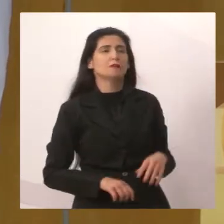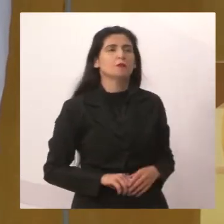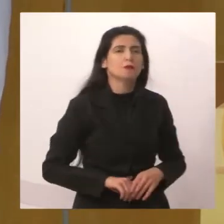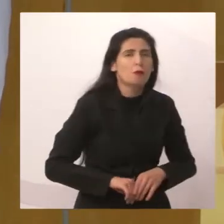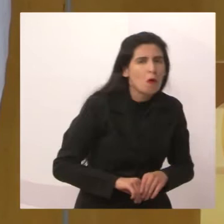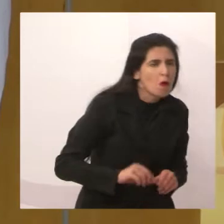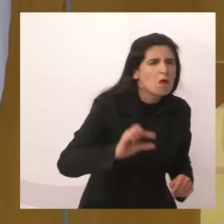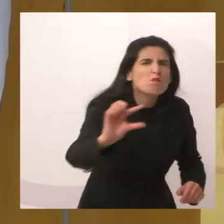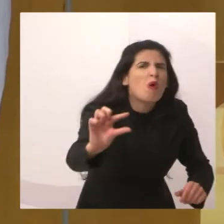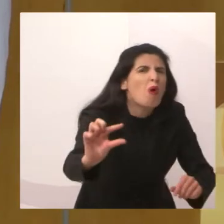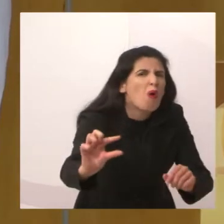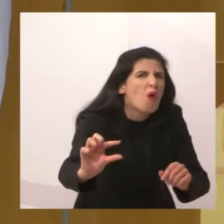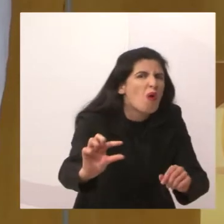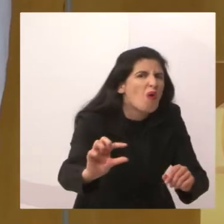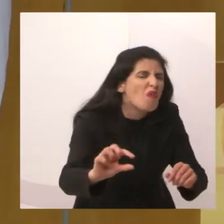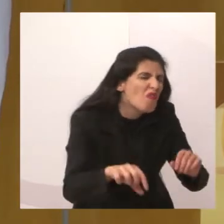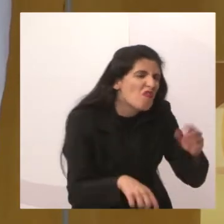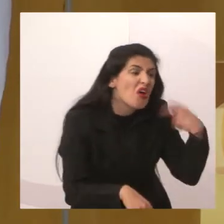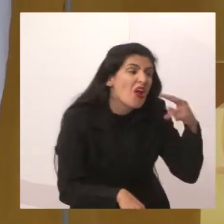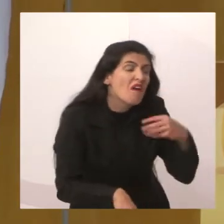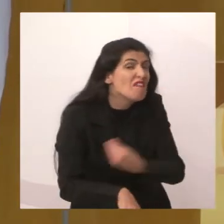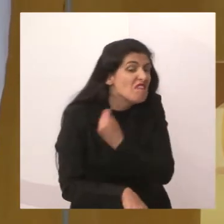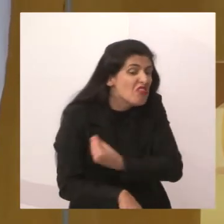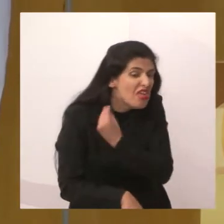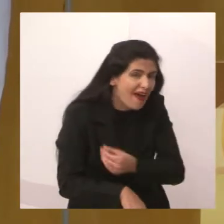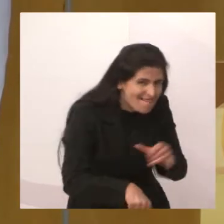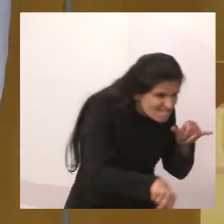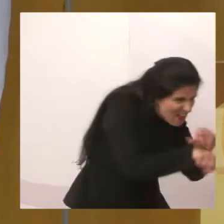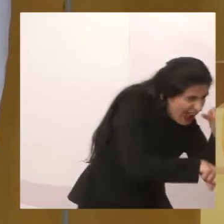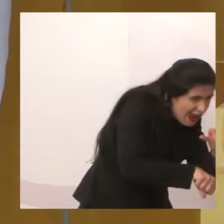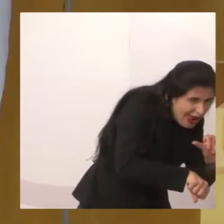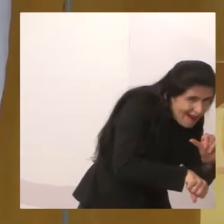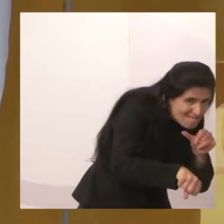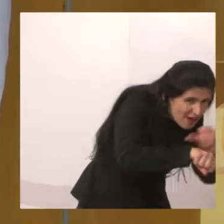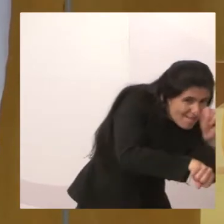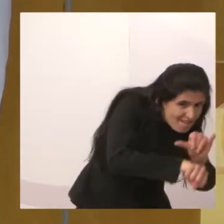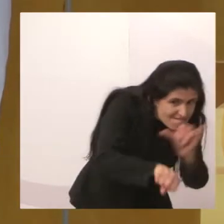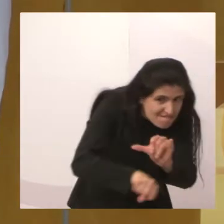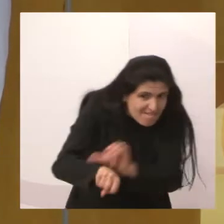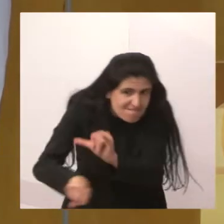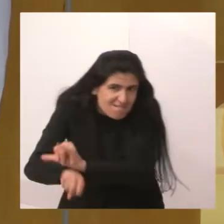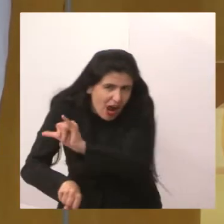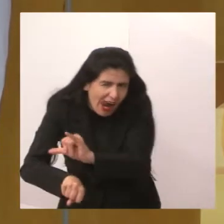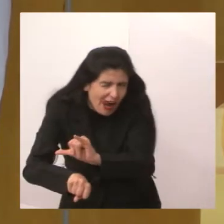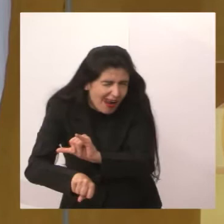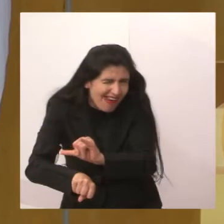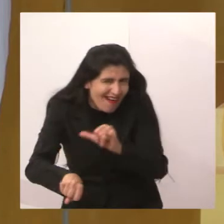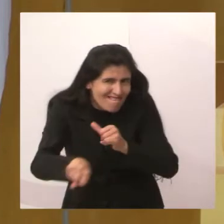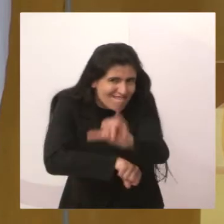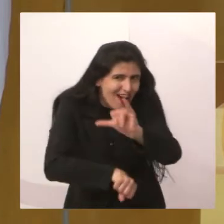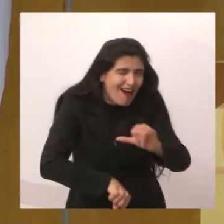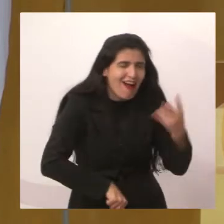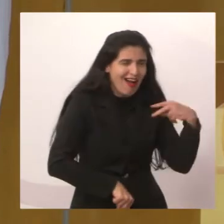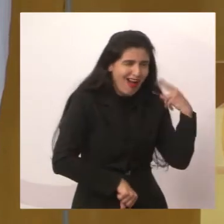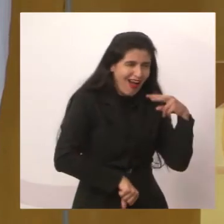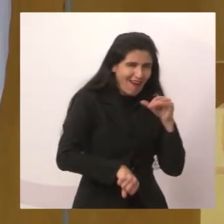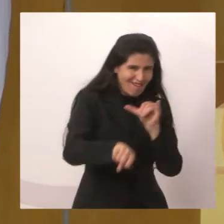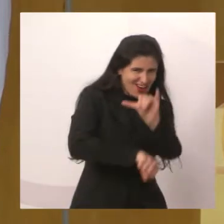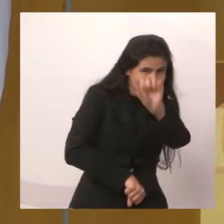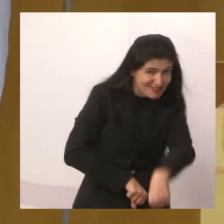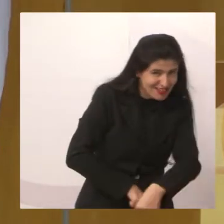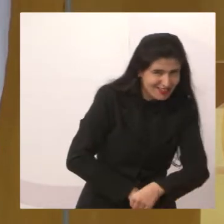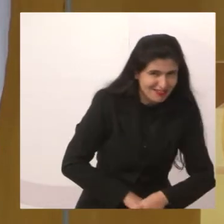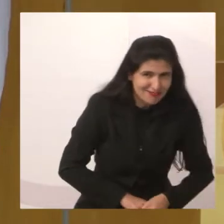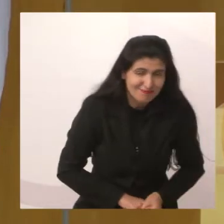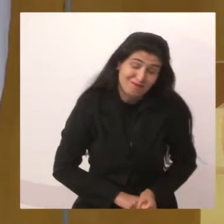quórum na votação. Se ele estava tão certeza da prestação de conta dele, não precisava pedir isso. Ele que fizesse várias